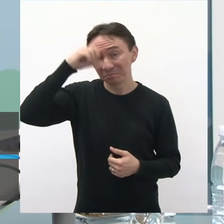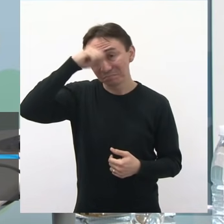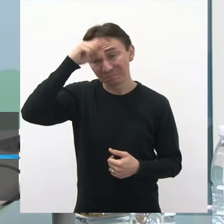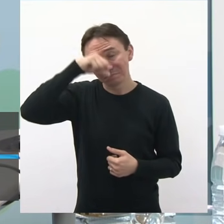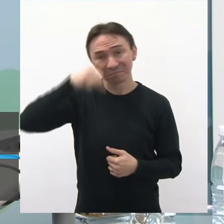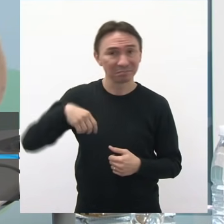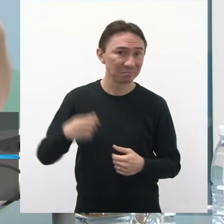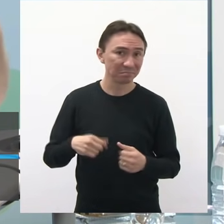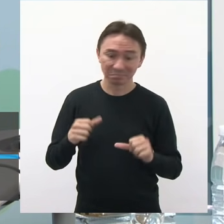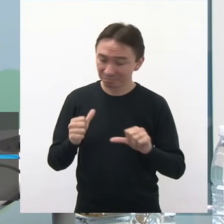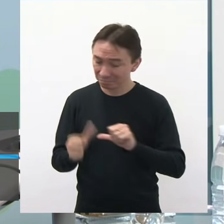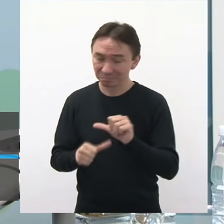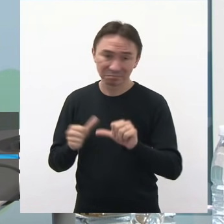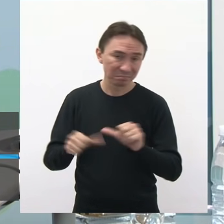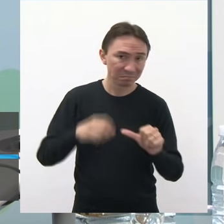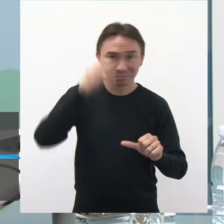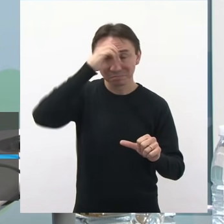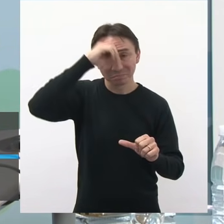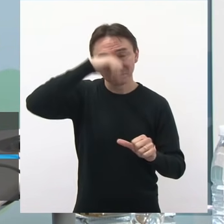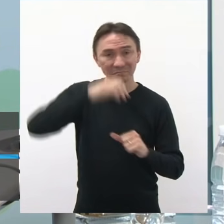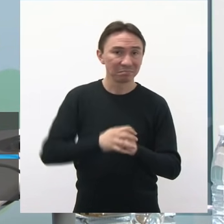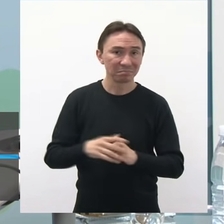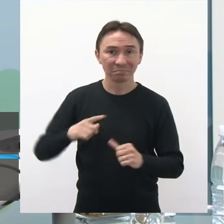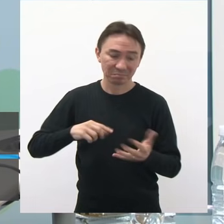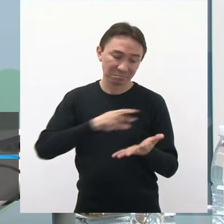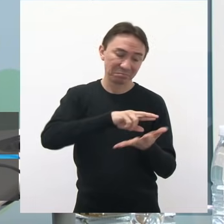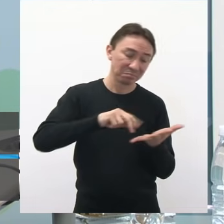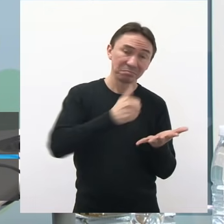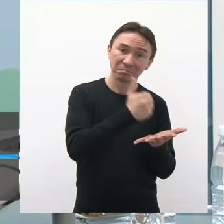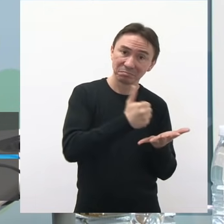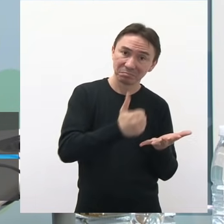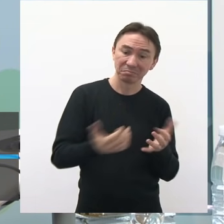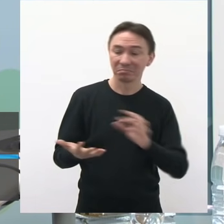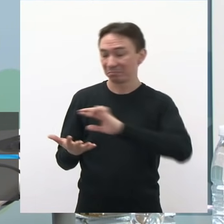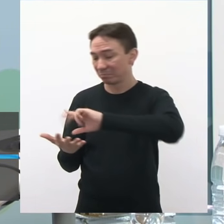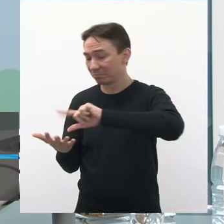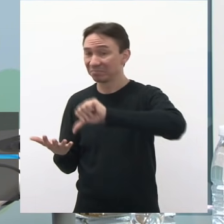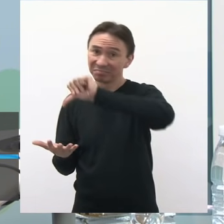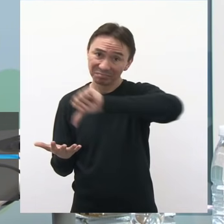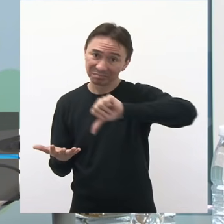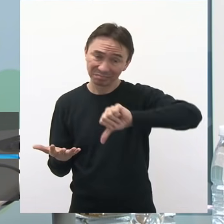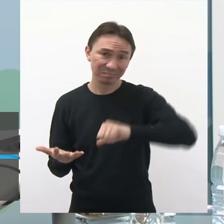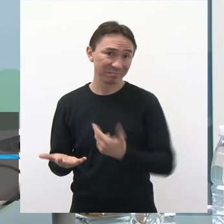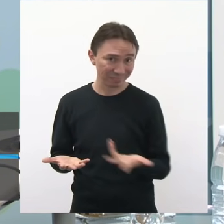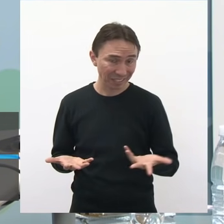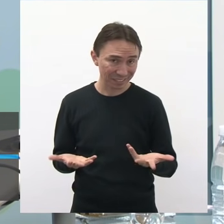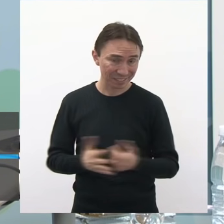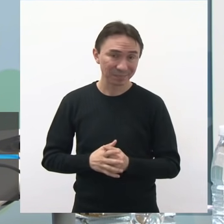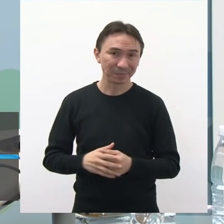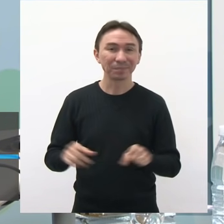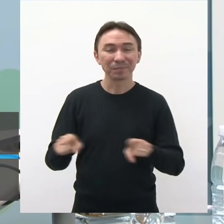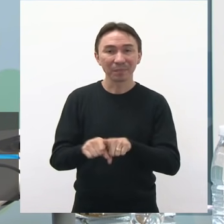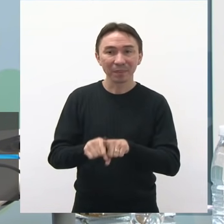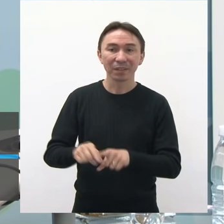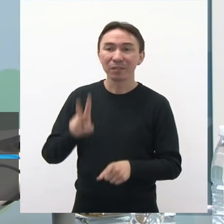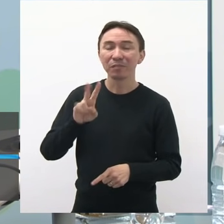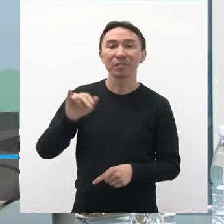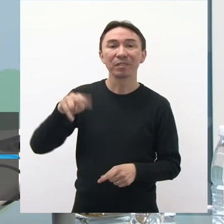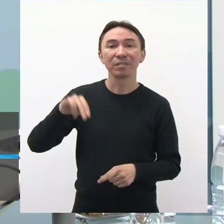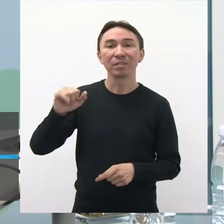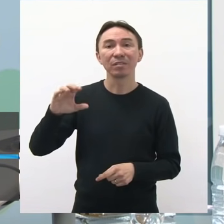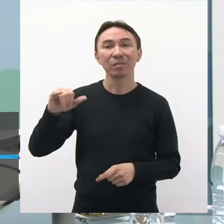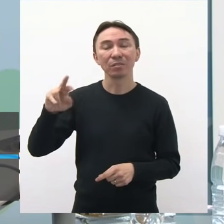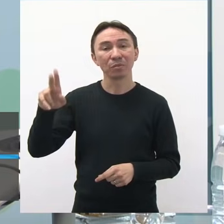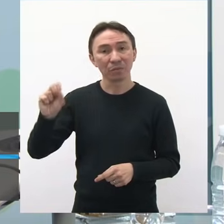constante formação, que tem qualidades, que tem defeitos, não é? O Vinícius, aluno da professora Roseli, agora chegou aqui. Ele disse assim, quem eu sou?